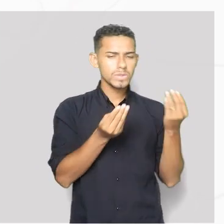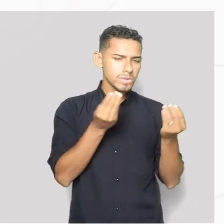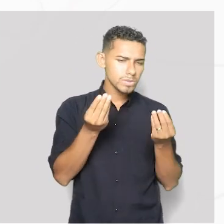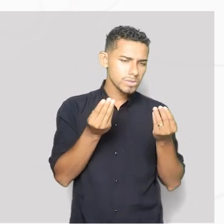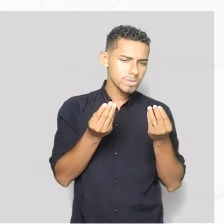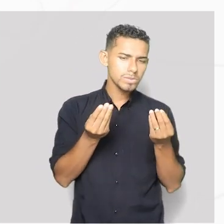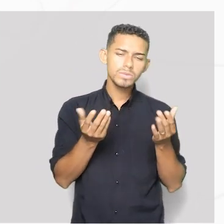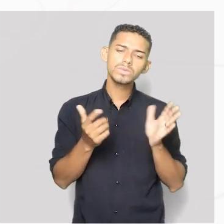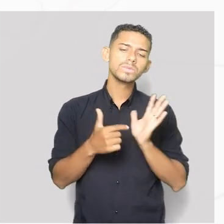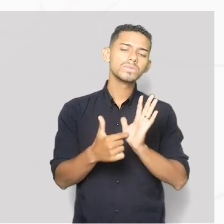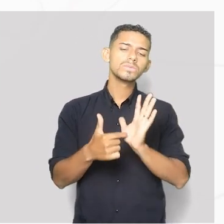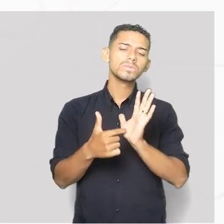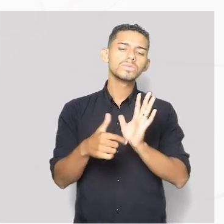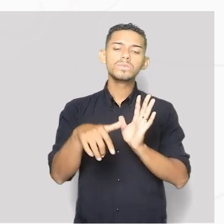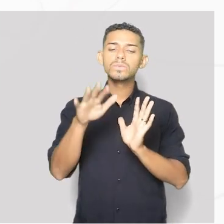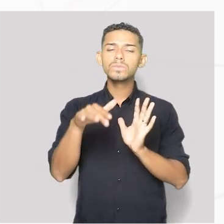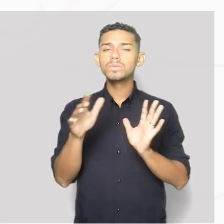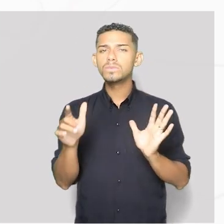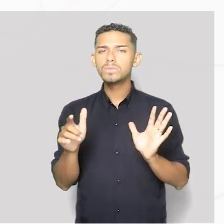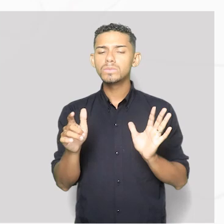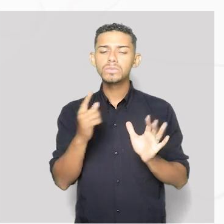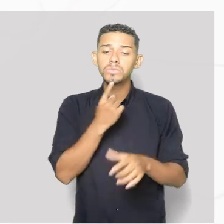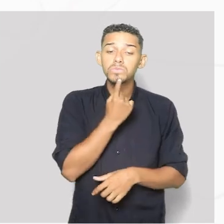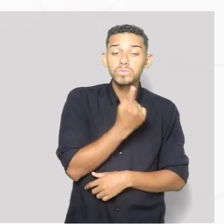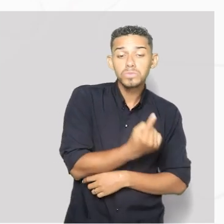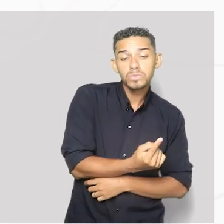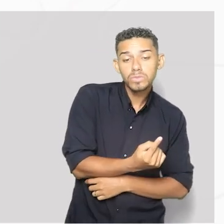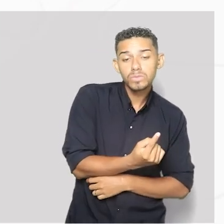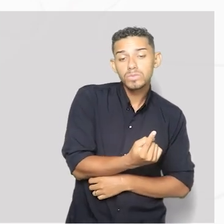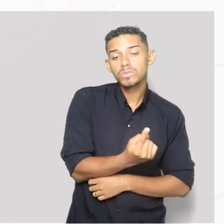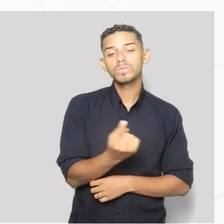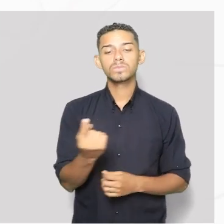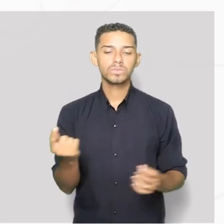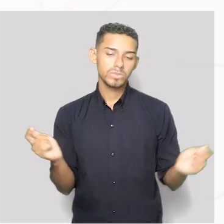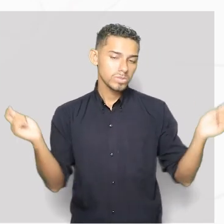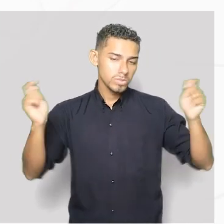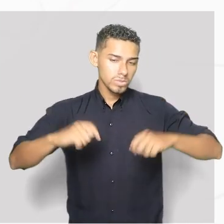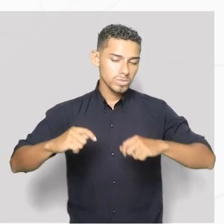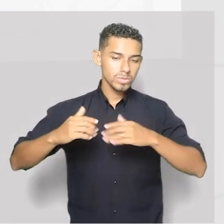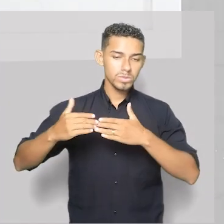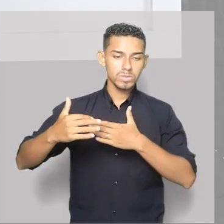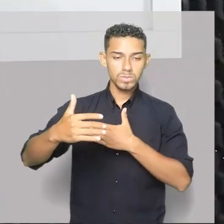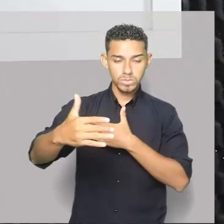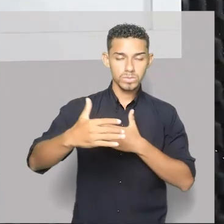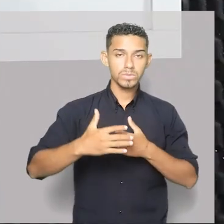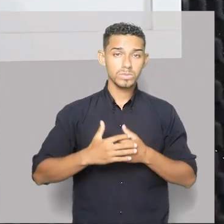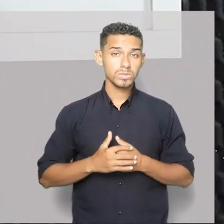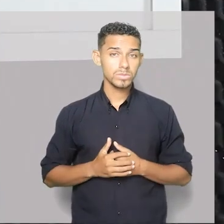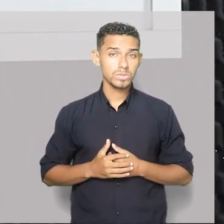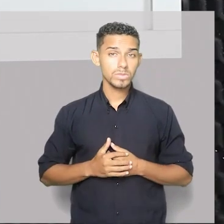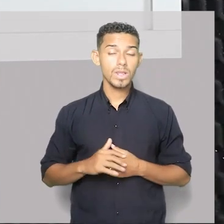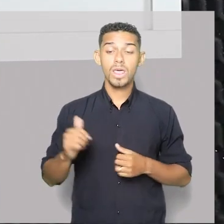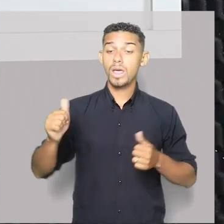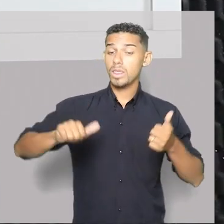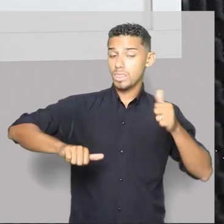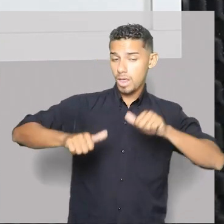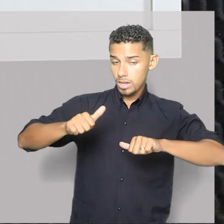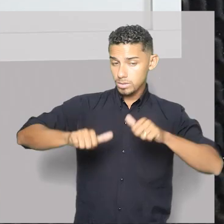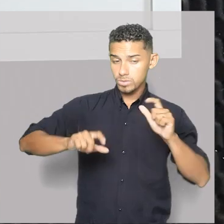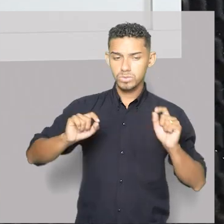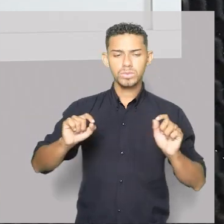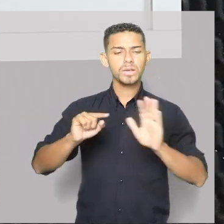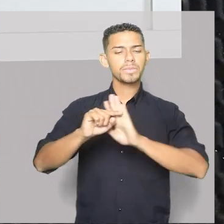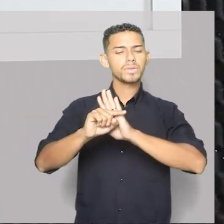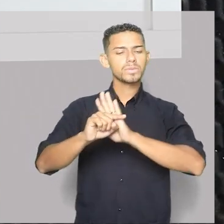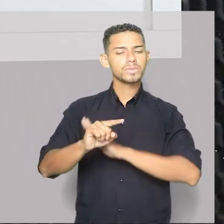evolução deles, quem está mais próximo, né? Quem está mais longe, e aí a gente vai analisar o que a questão